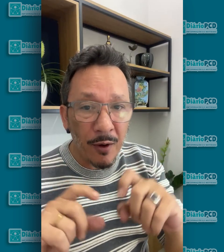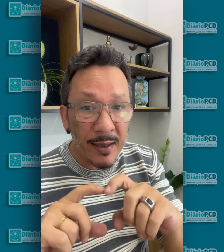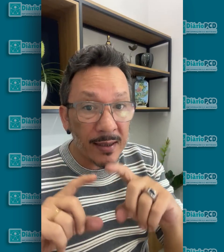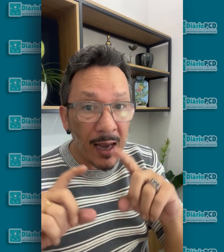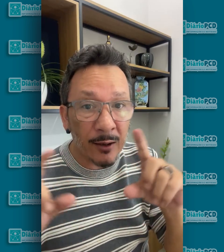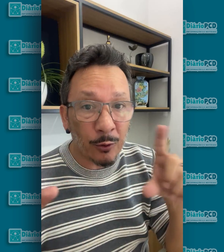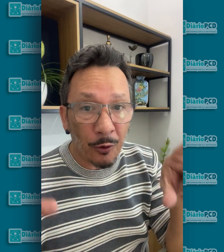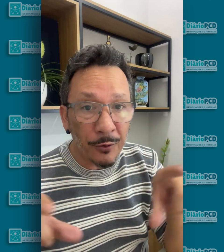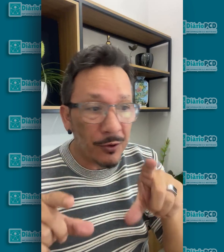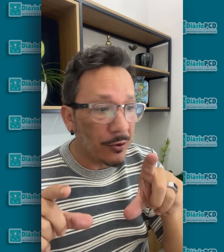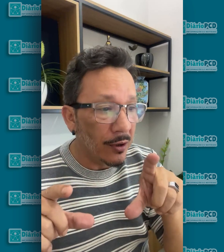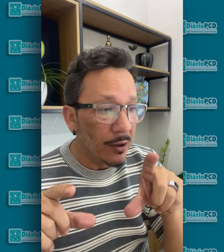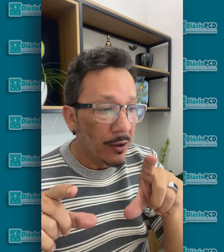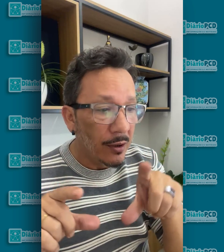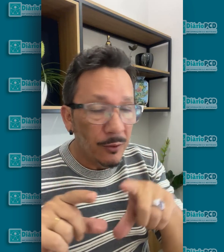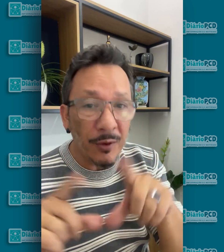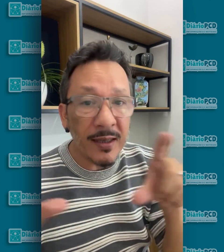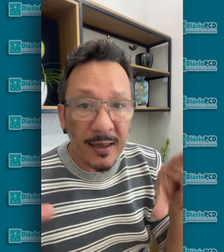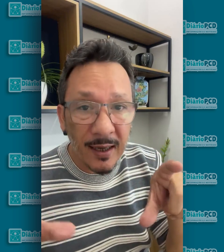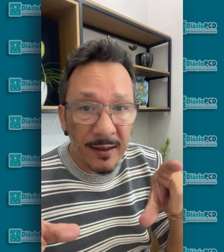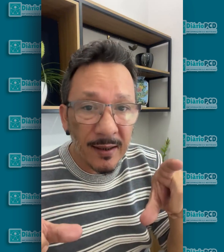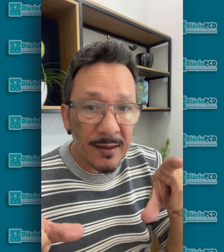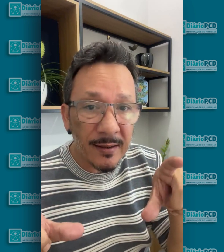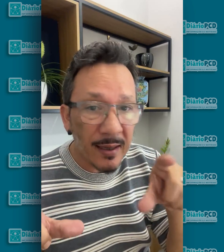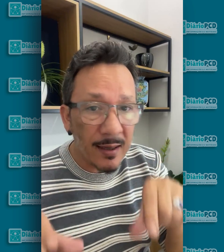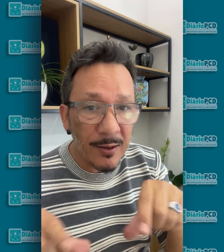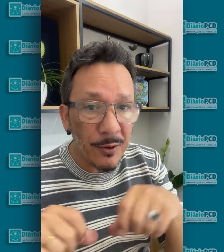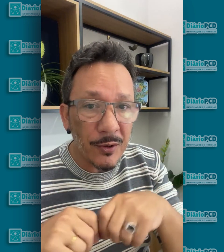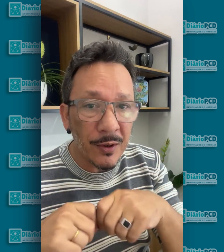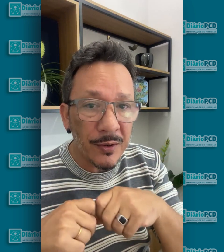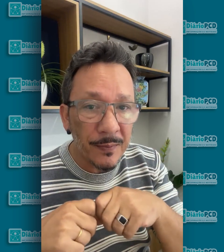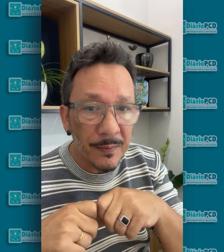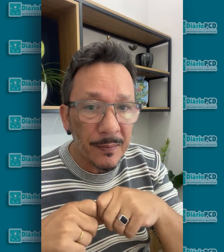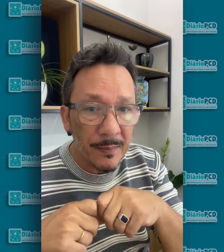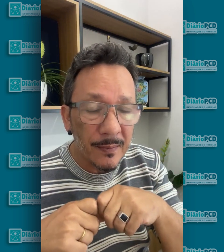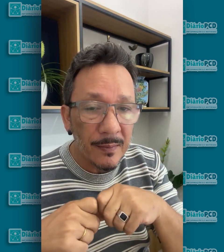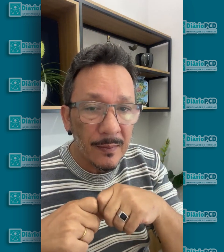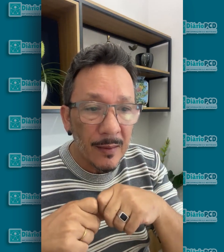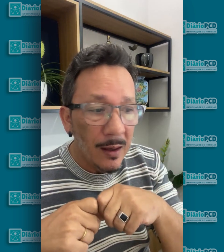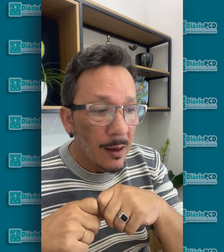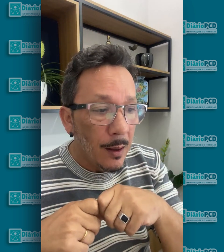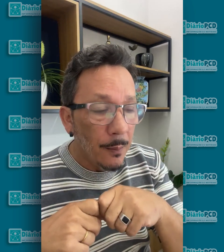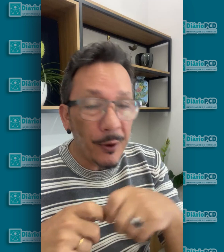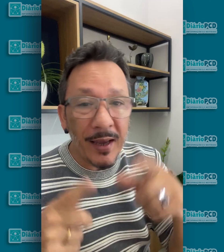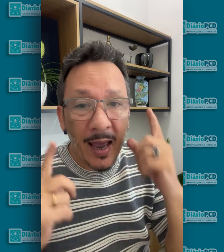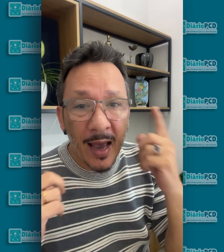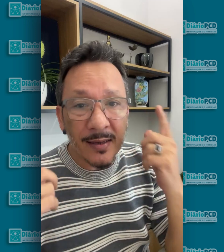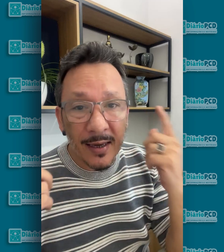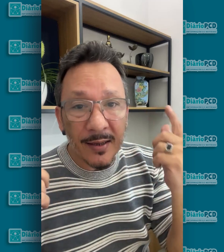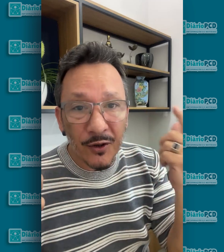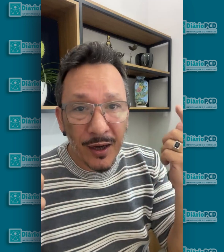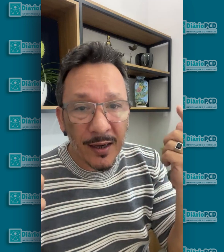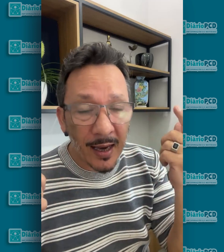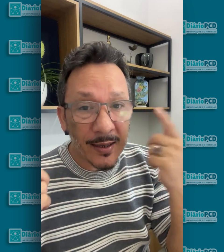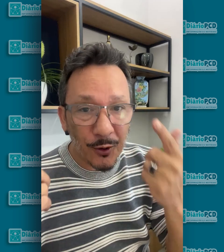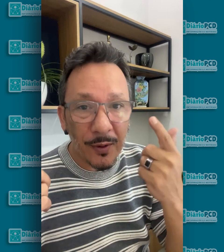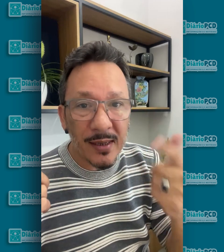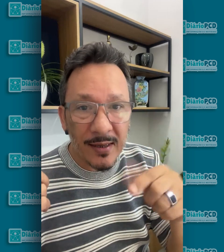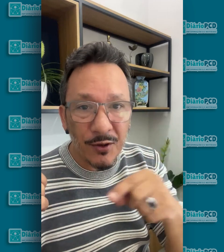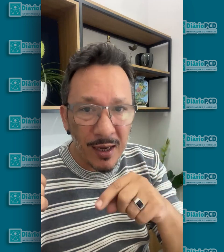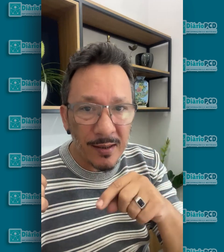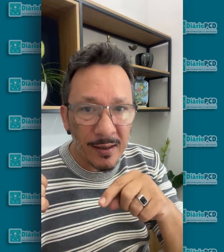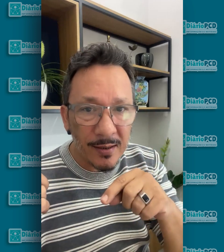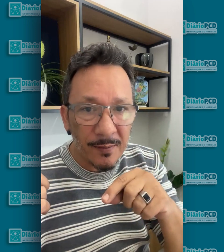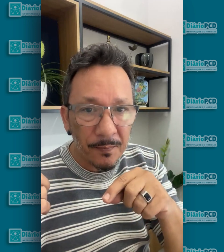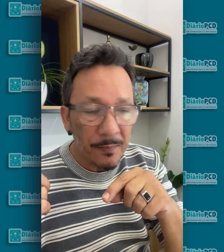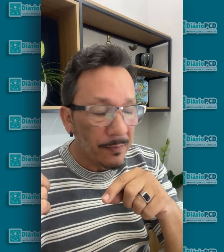entidades concorrentes a todas as cadeiras nas eleições de hoje. Porque